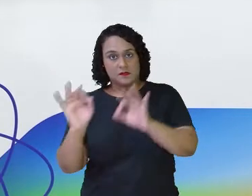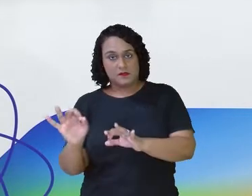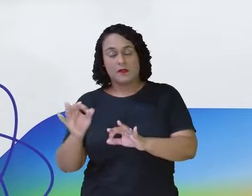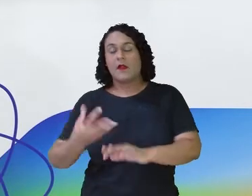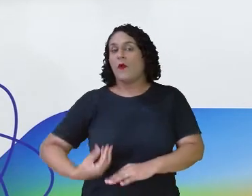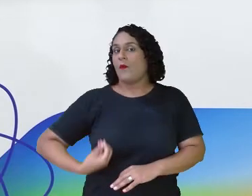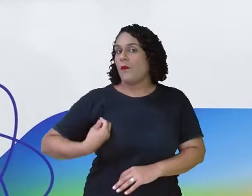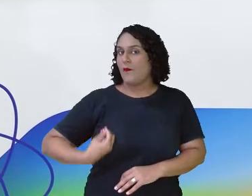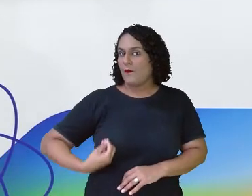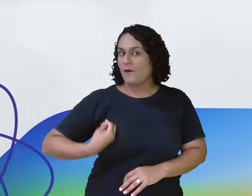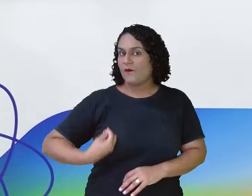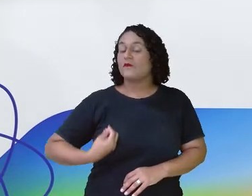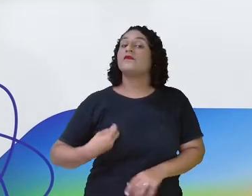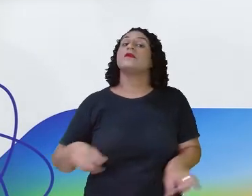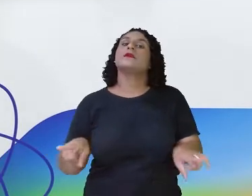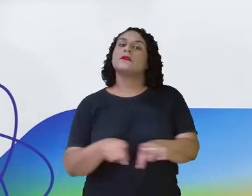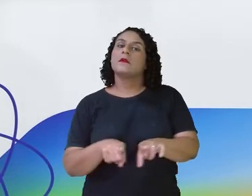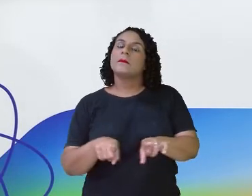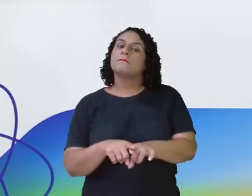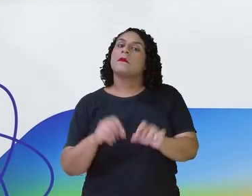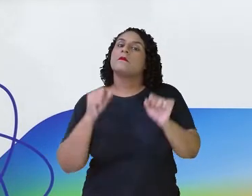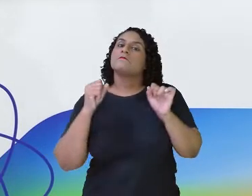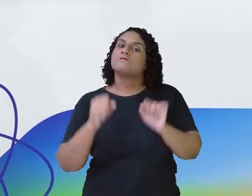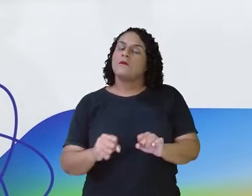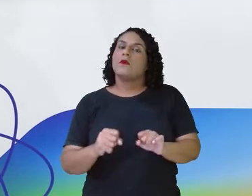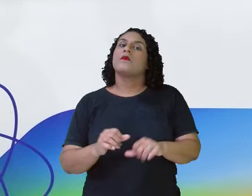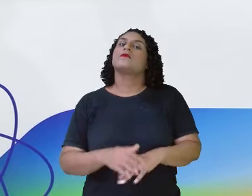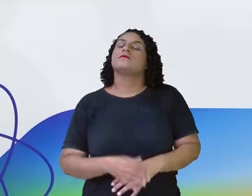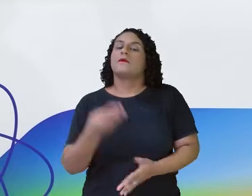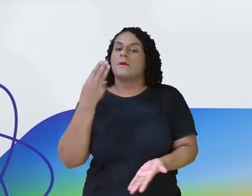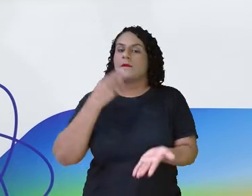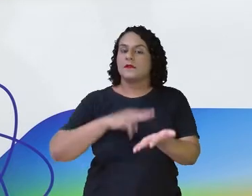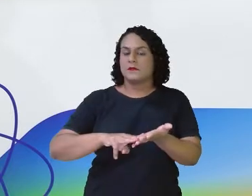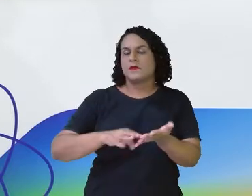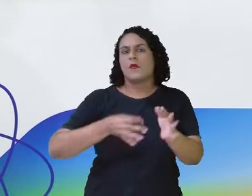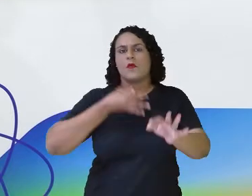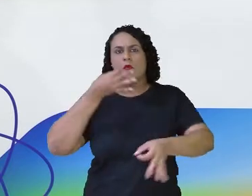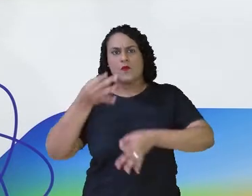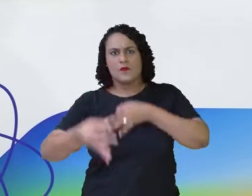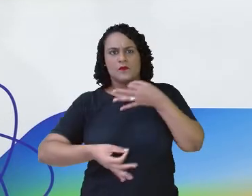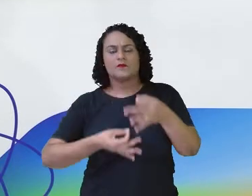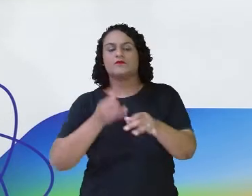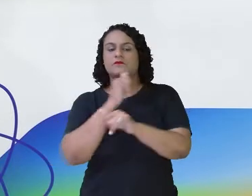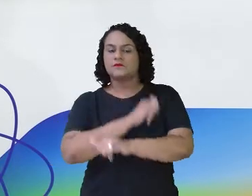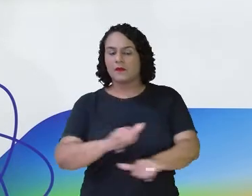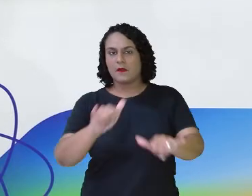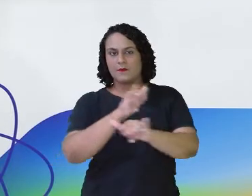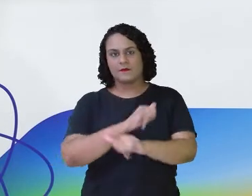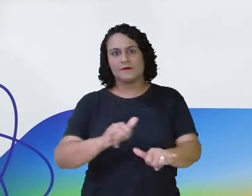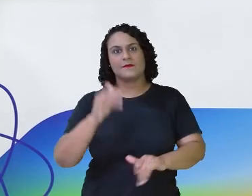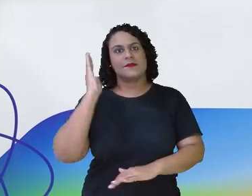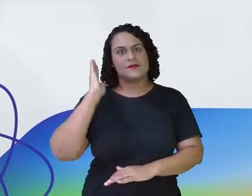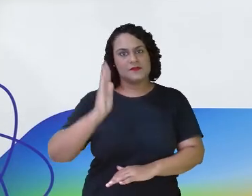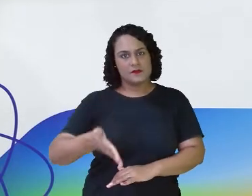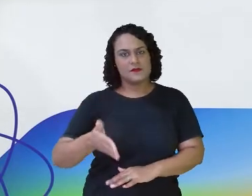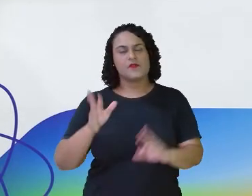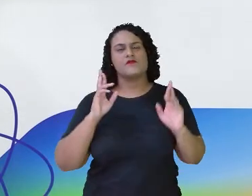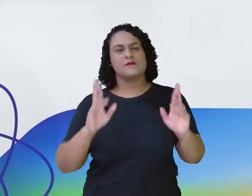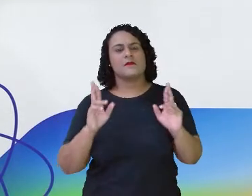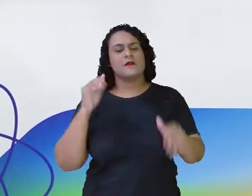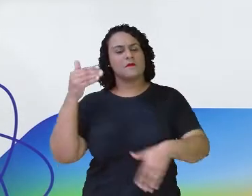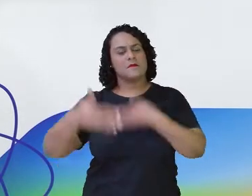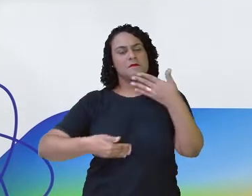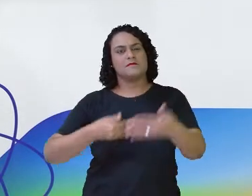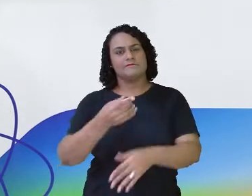real, você pode também mandar aí o teu comentário. Então, já dei os recadinhos, espero a participação de